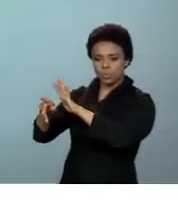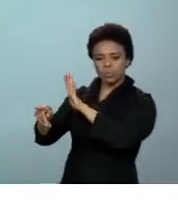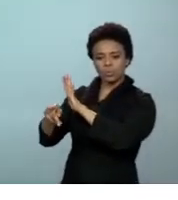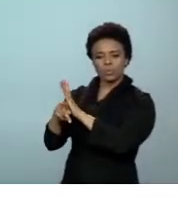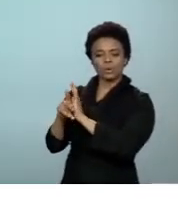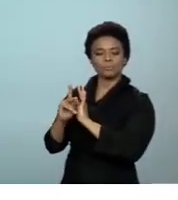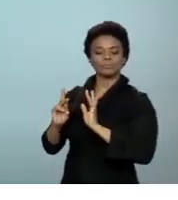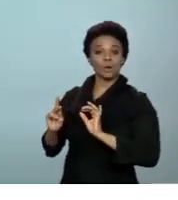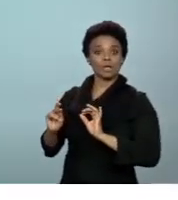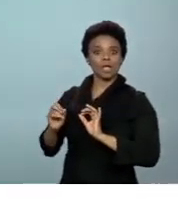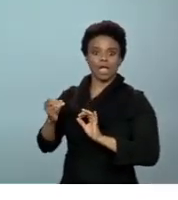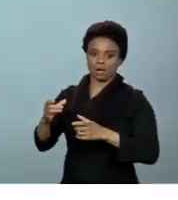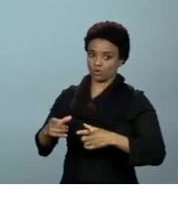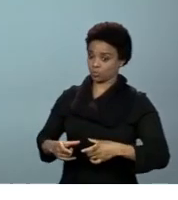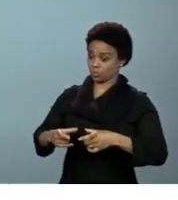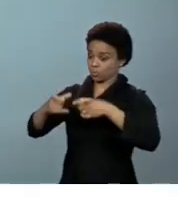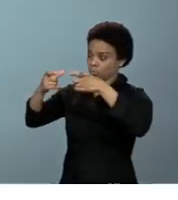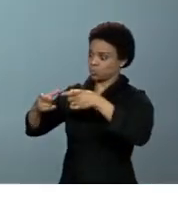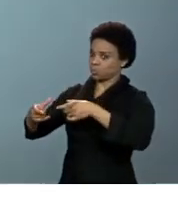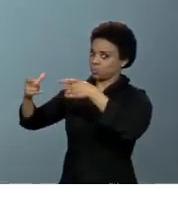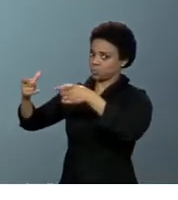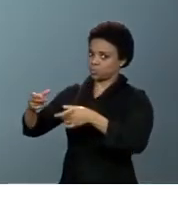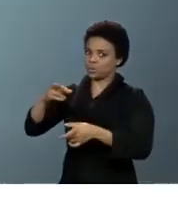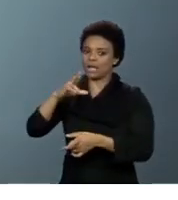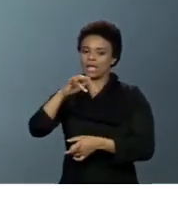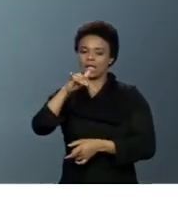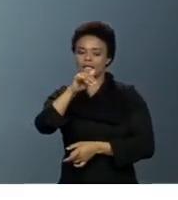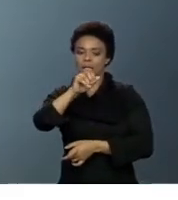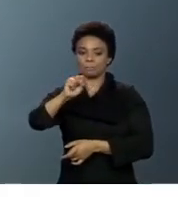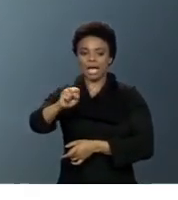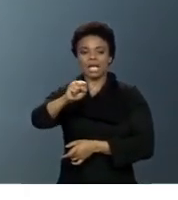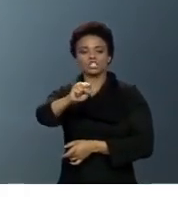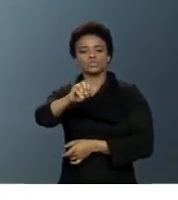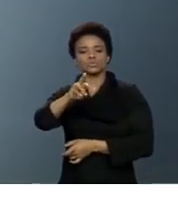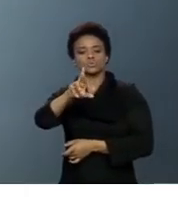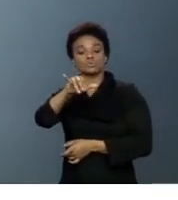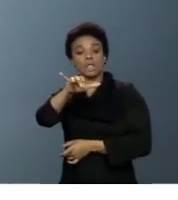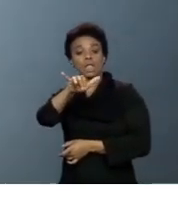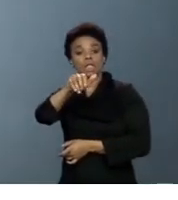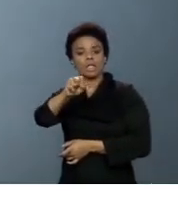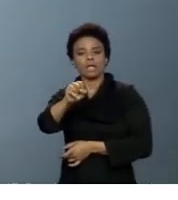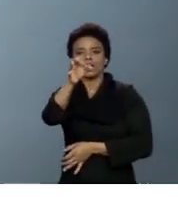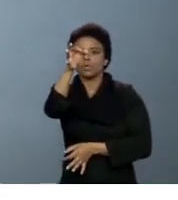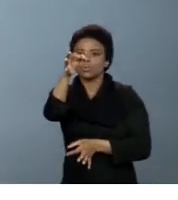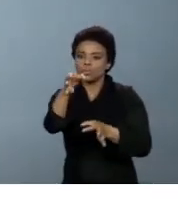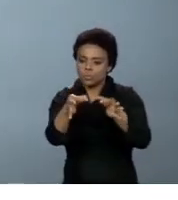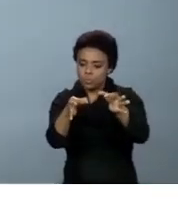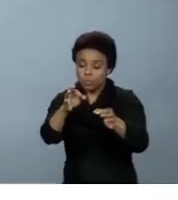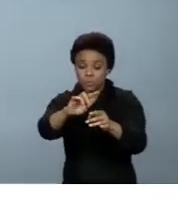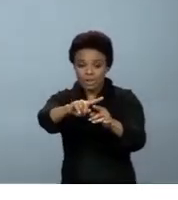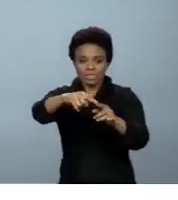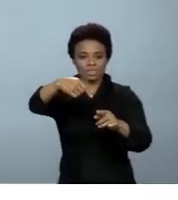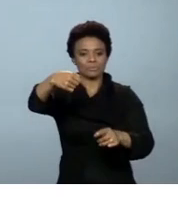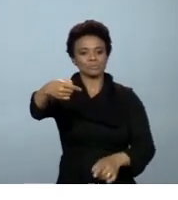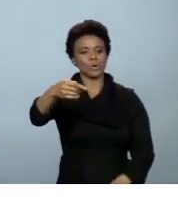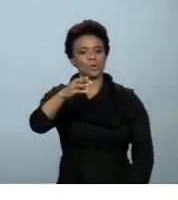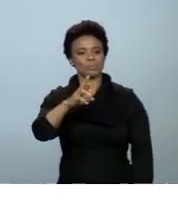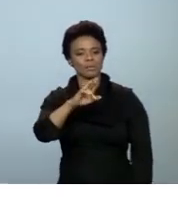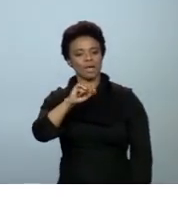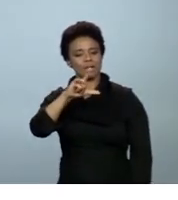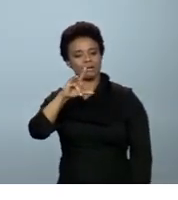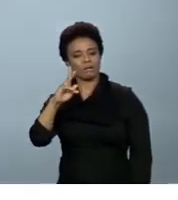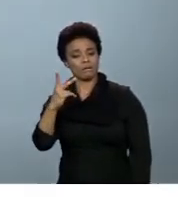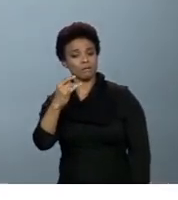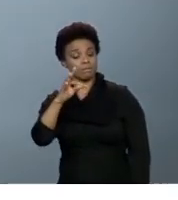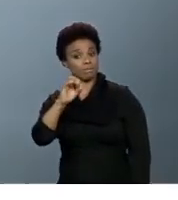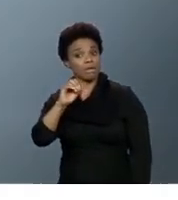as colunas, os ramais e os subramais são as tubulações que aparecem após o barrilete. Elas são responsáveis por